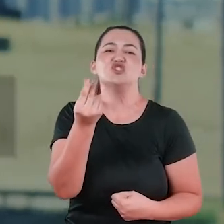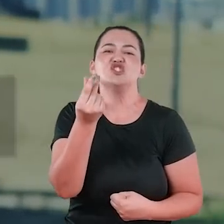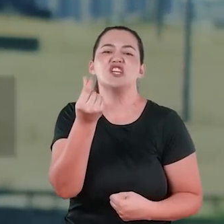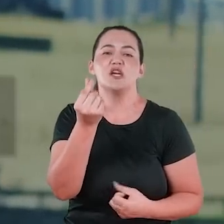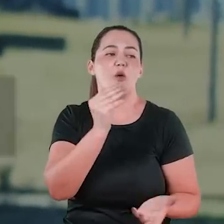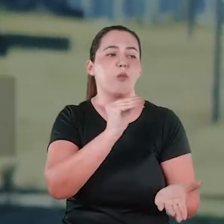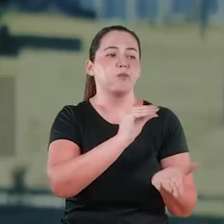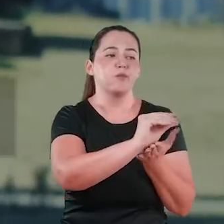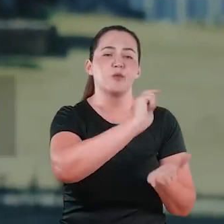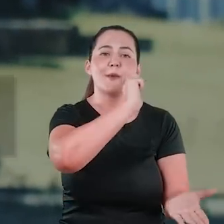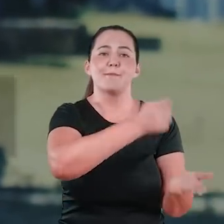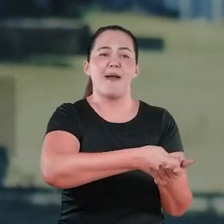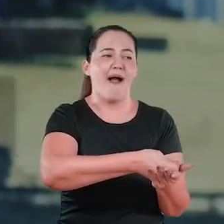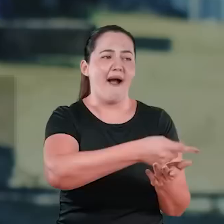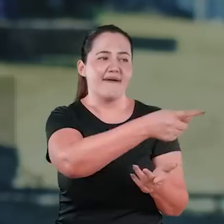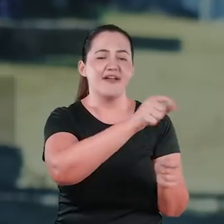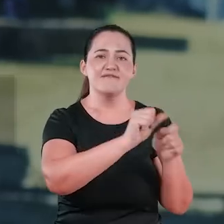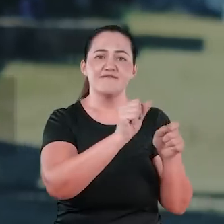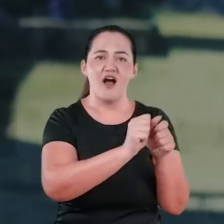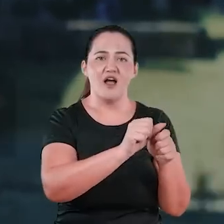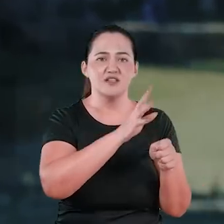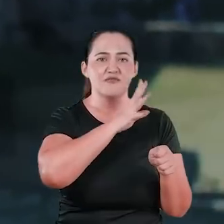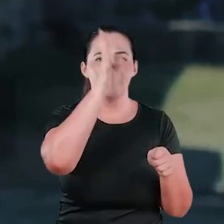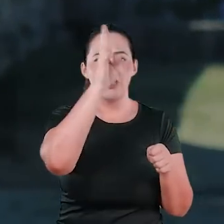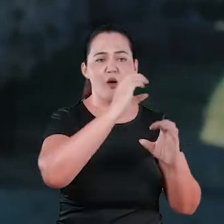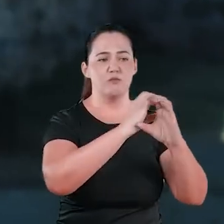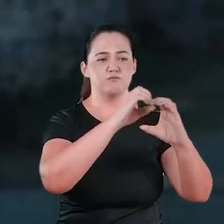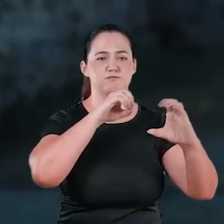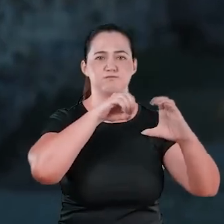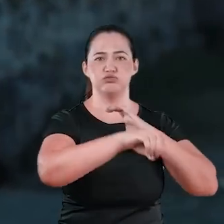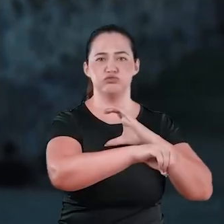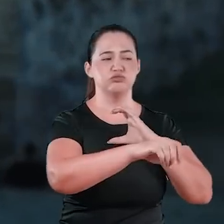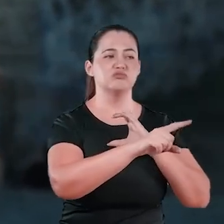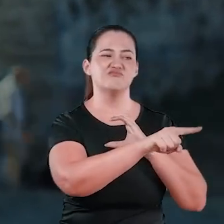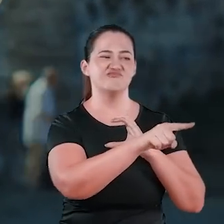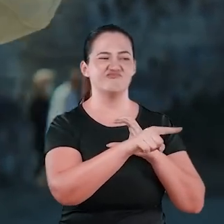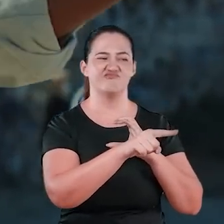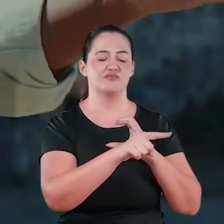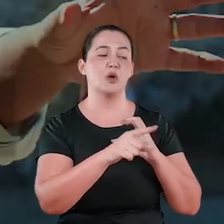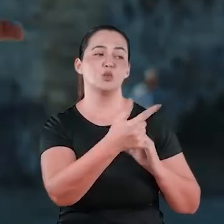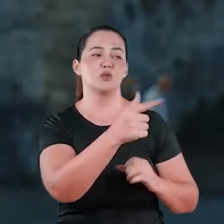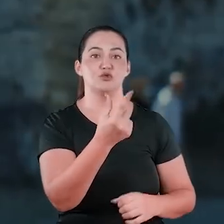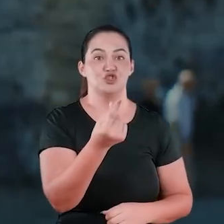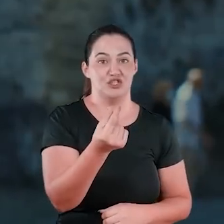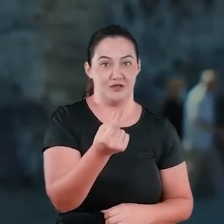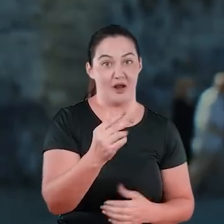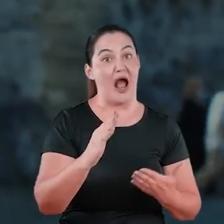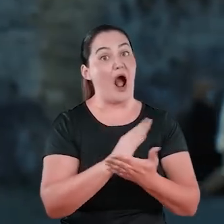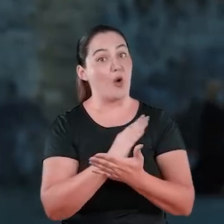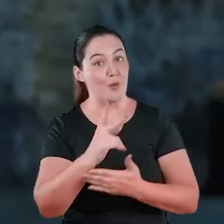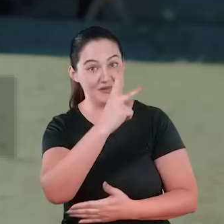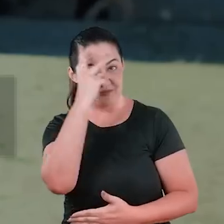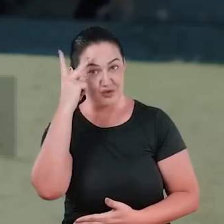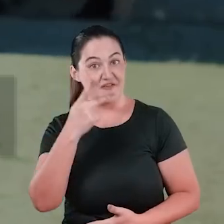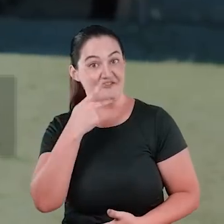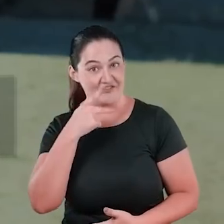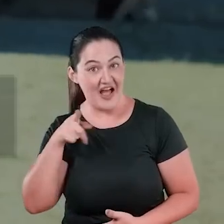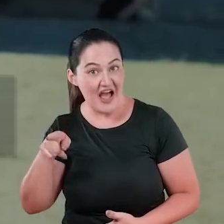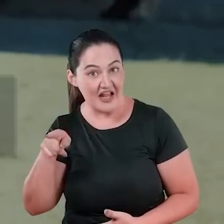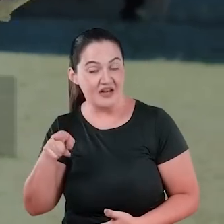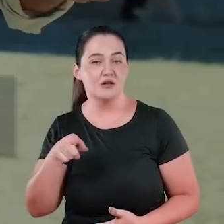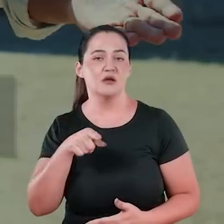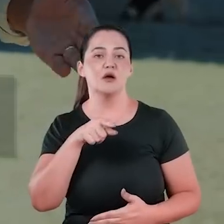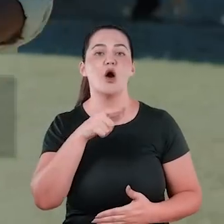financeiros para bancar aquele invento, aquela novidade que Orbán estava trazendo para ele. Por